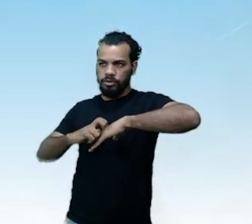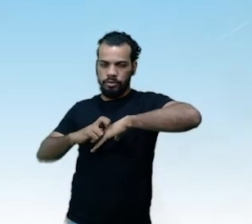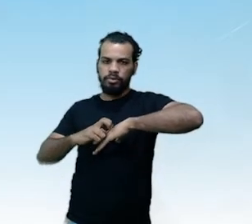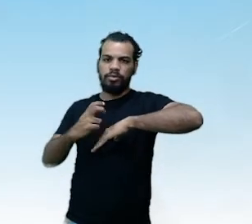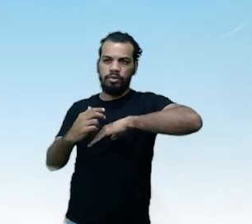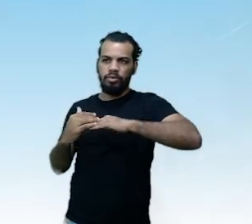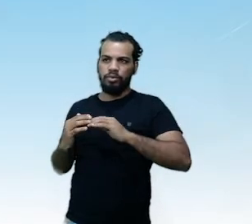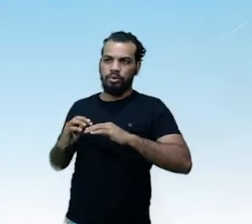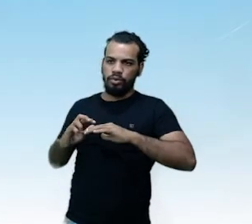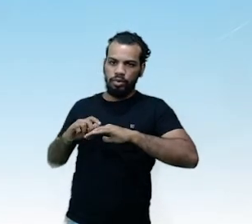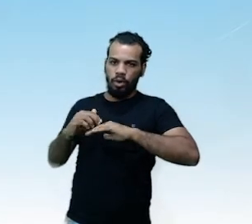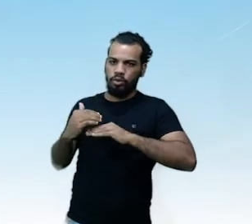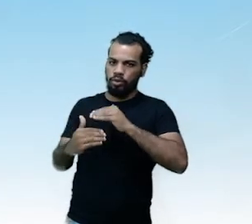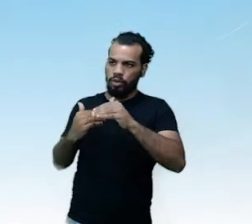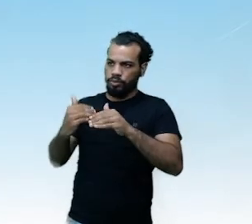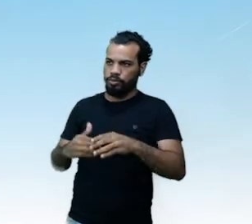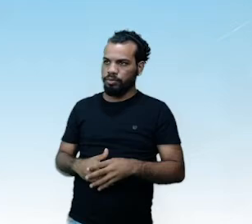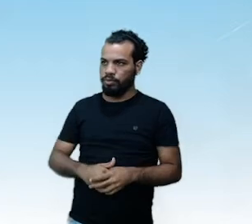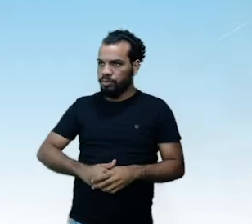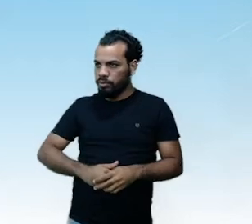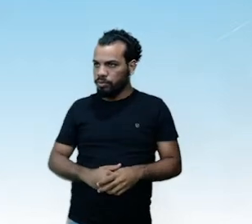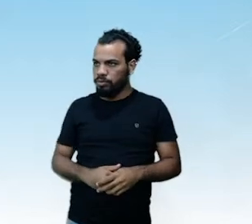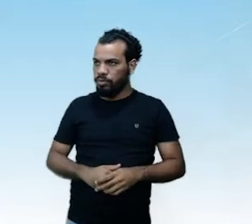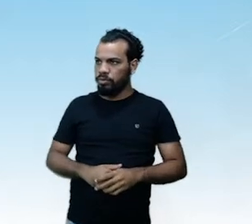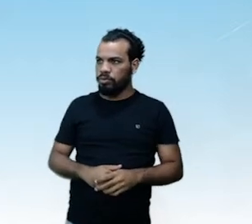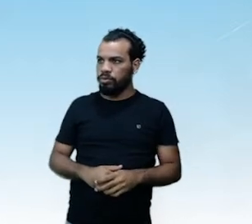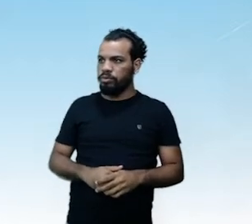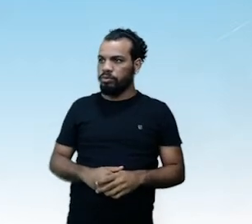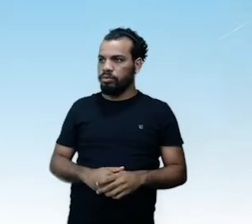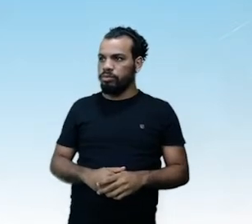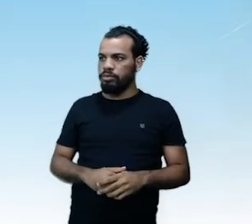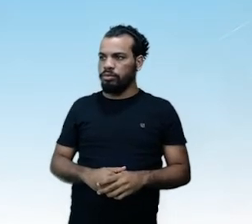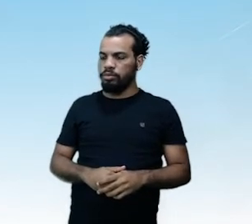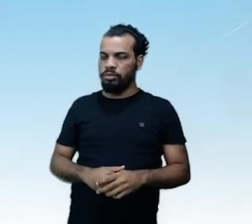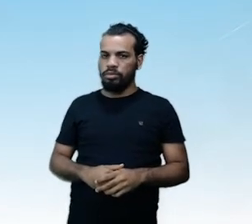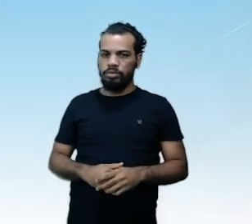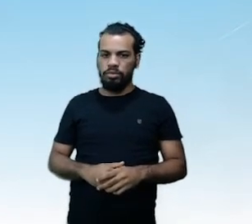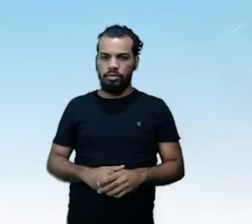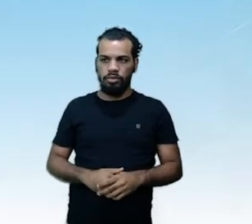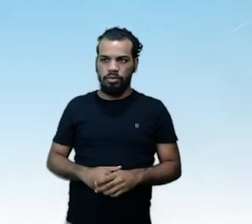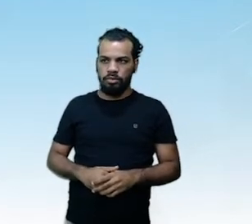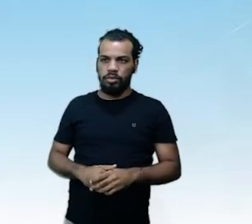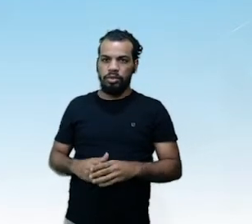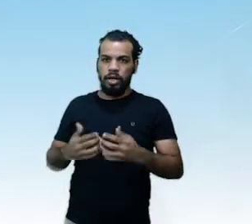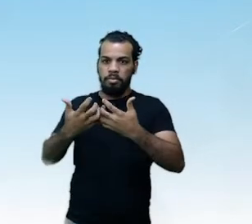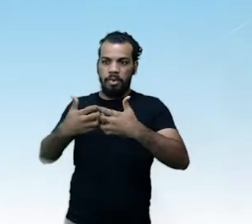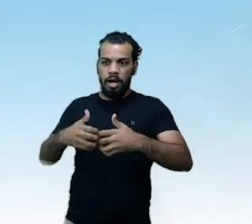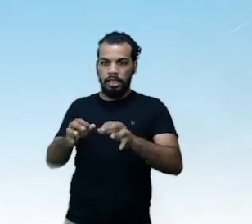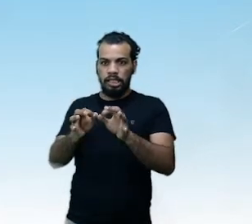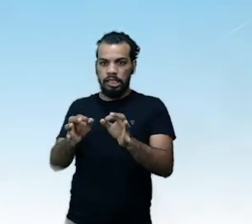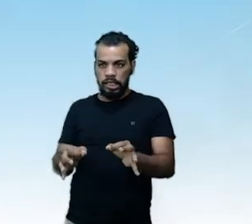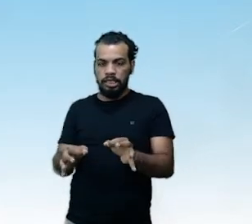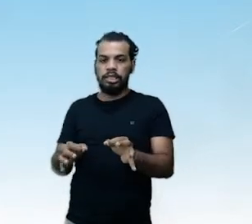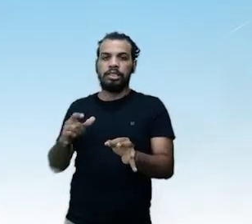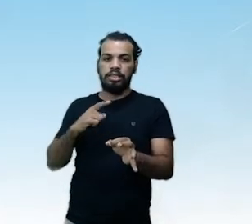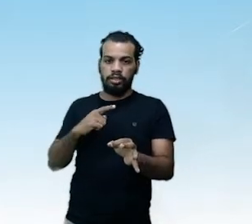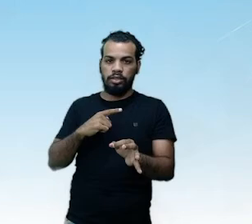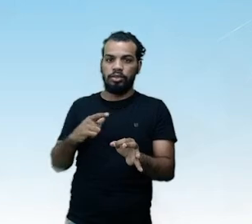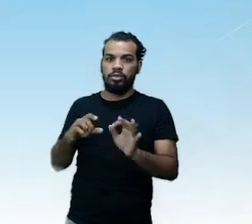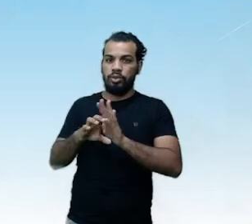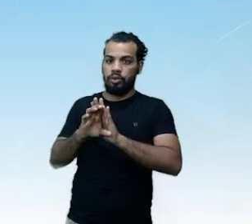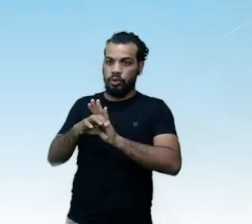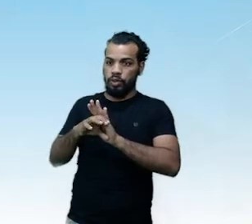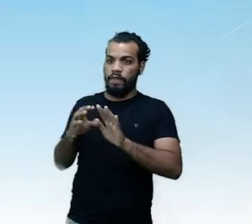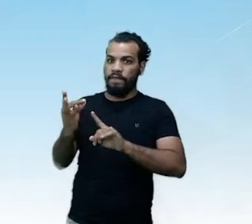os degraus dessa escada aí. Bom, quando se fala das máquinas simples, a combinação desses